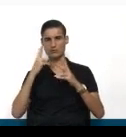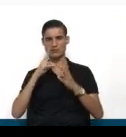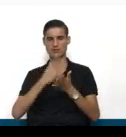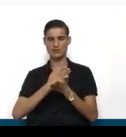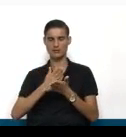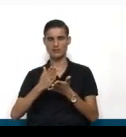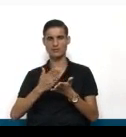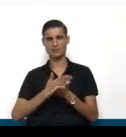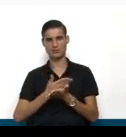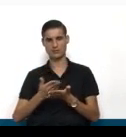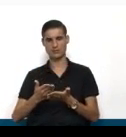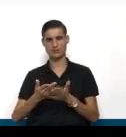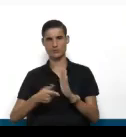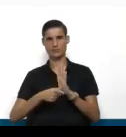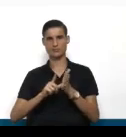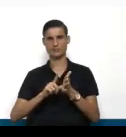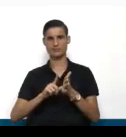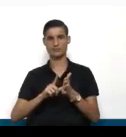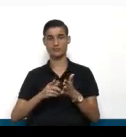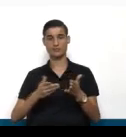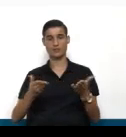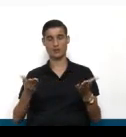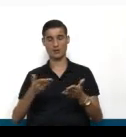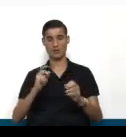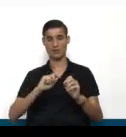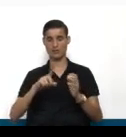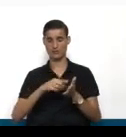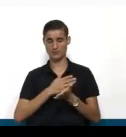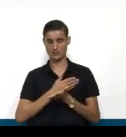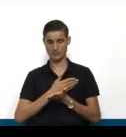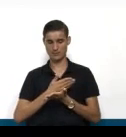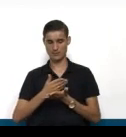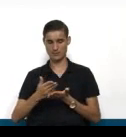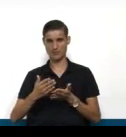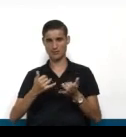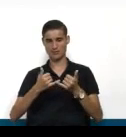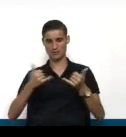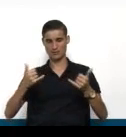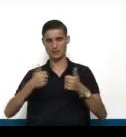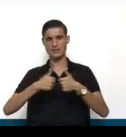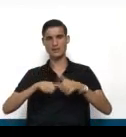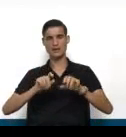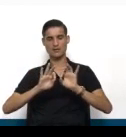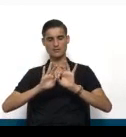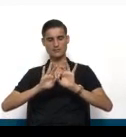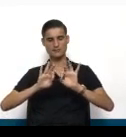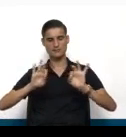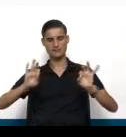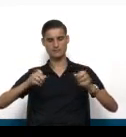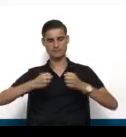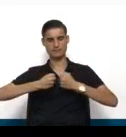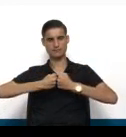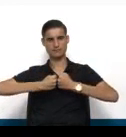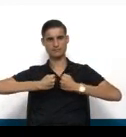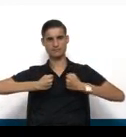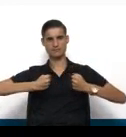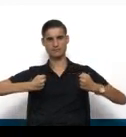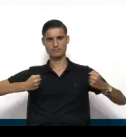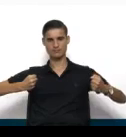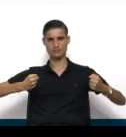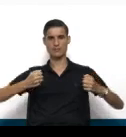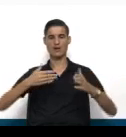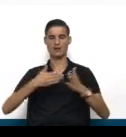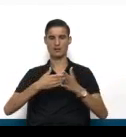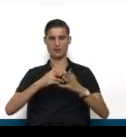aula desde o início. A condição inicial, que a corda está esticada, até ficar